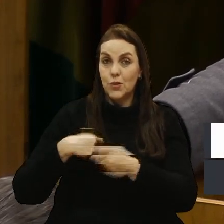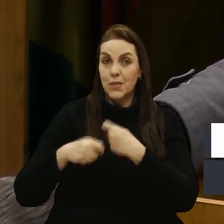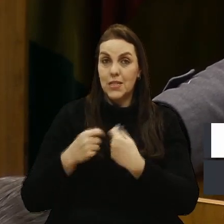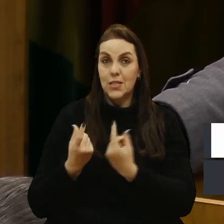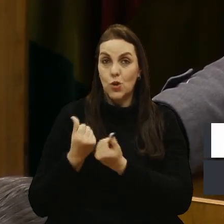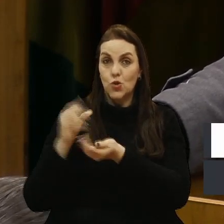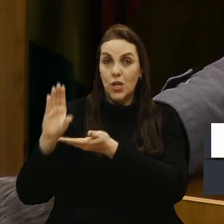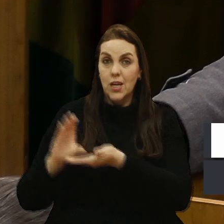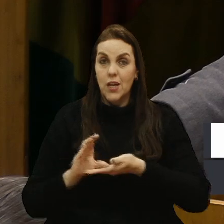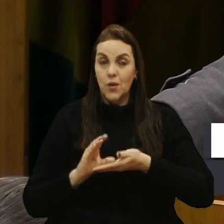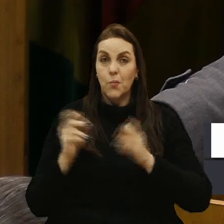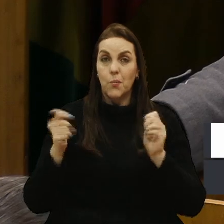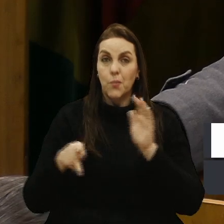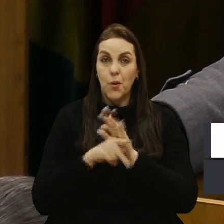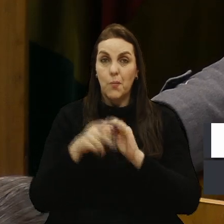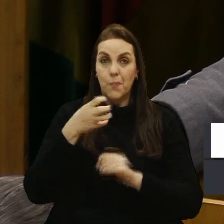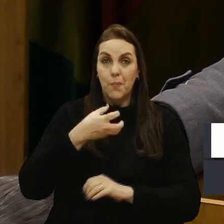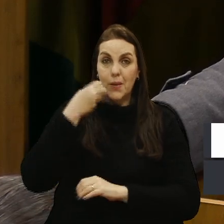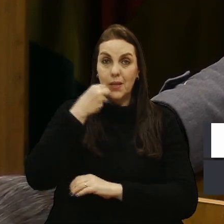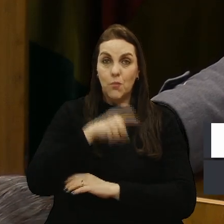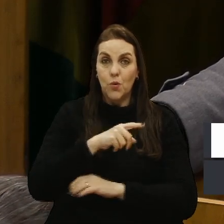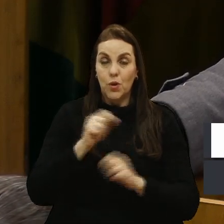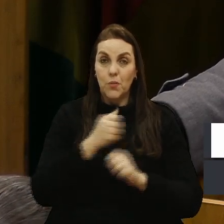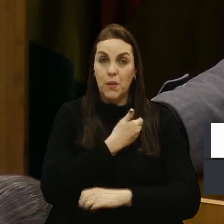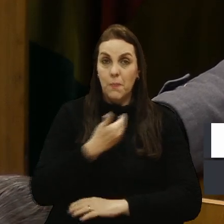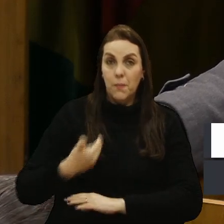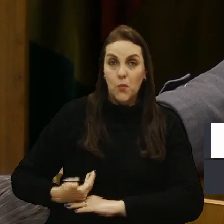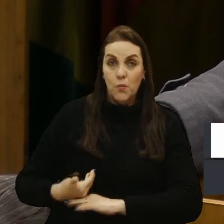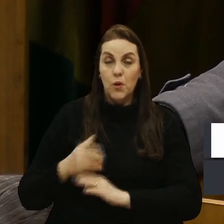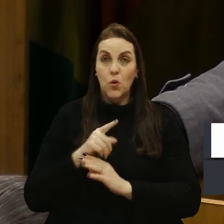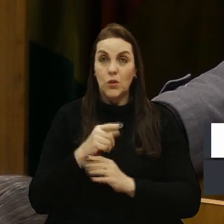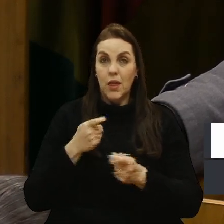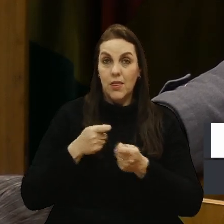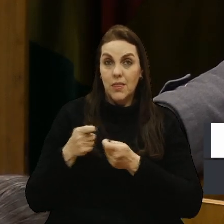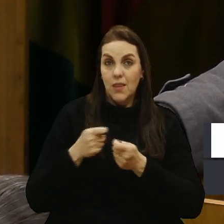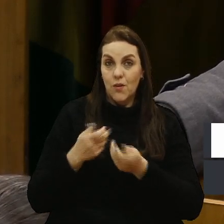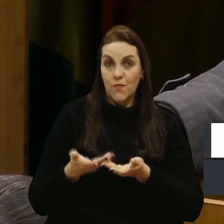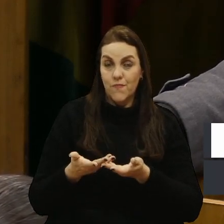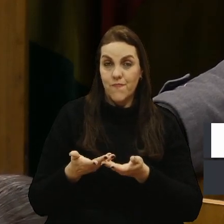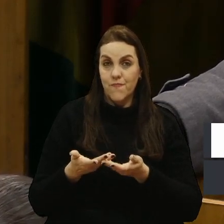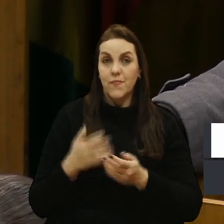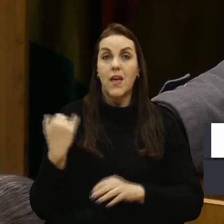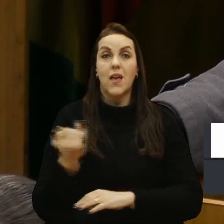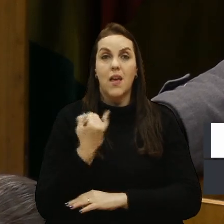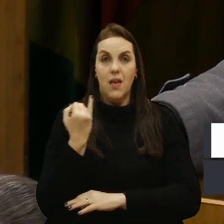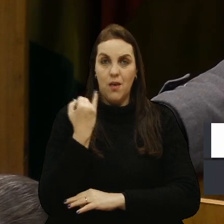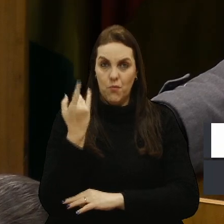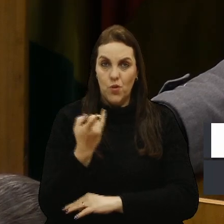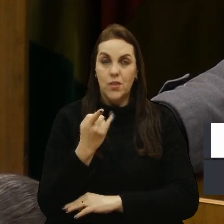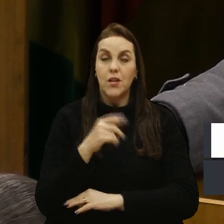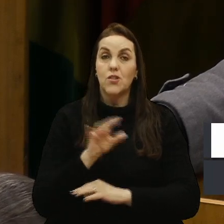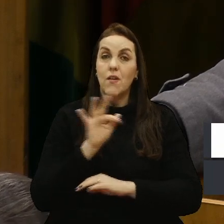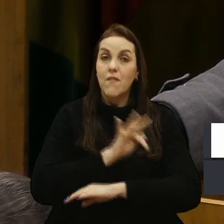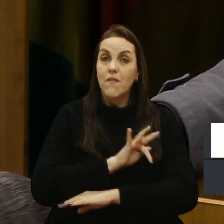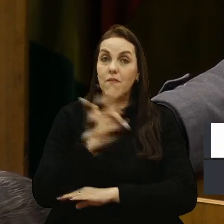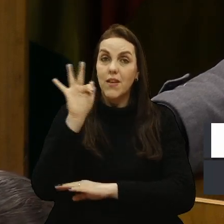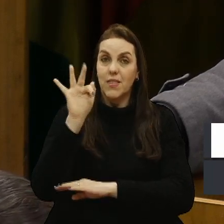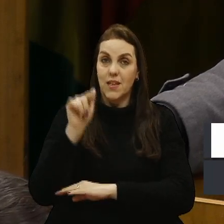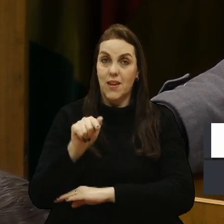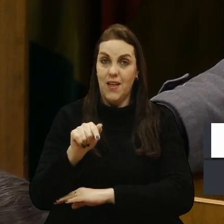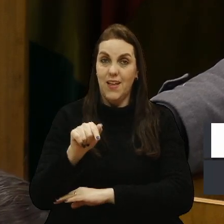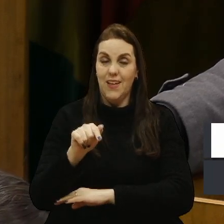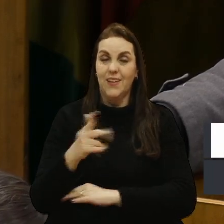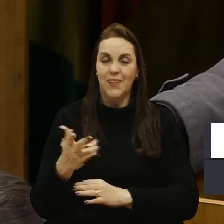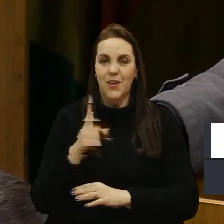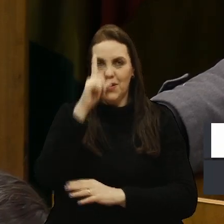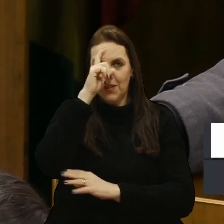administração deste patrimônio que pode se tornar público mediante esta negociação. Acho que é importante tratar de federalizar o hospital. Agora saiu a